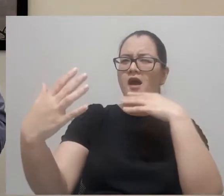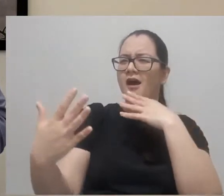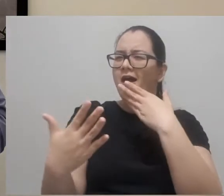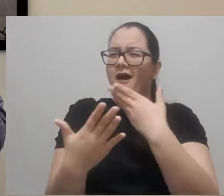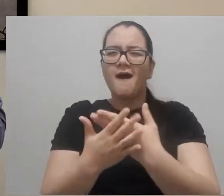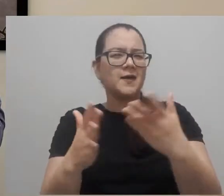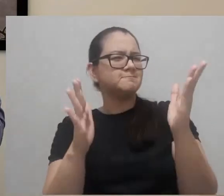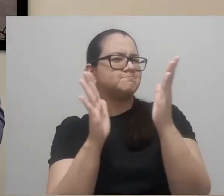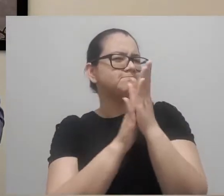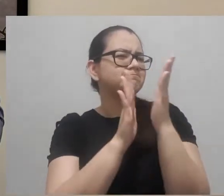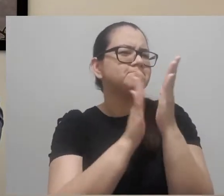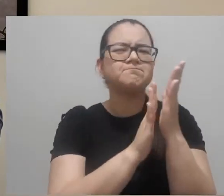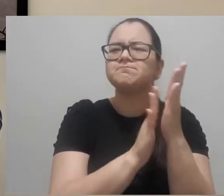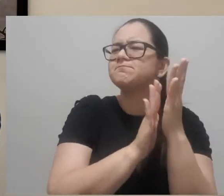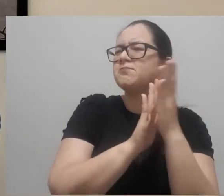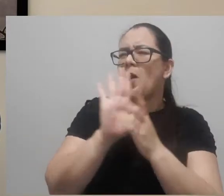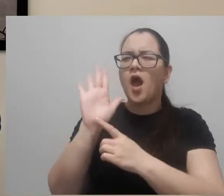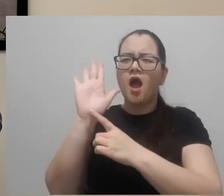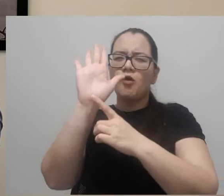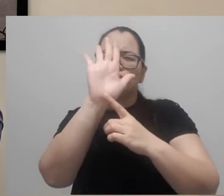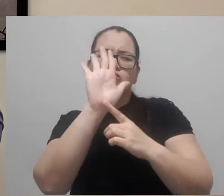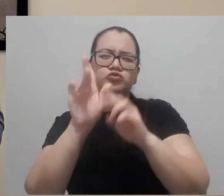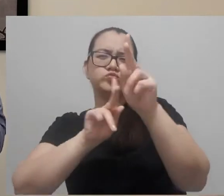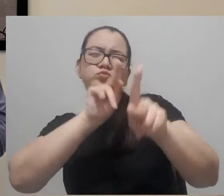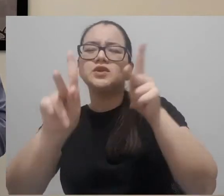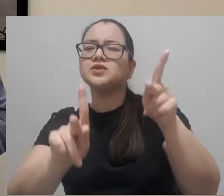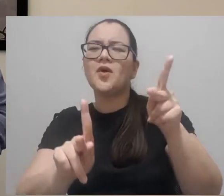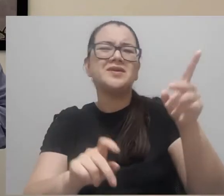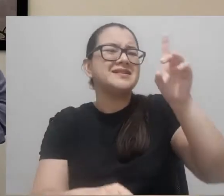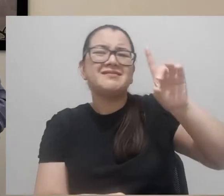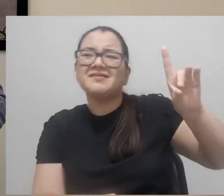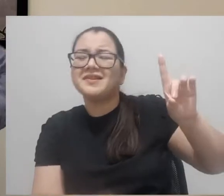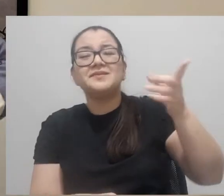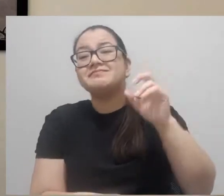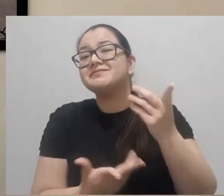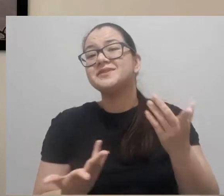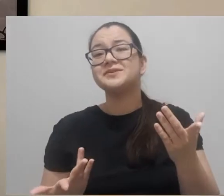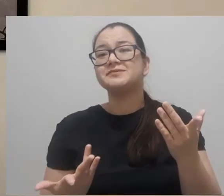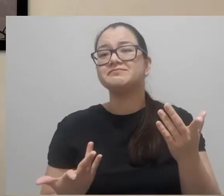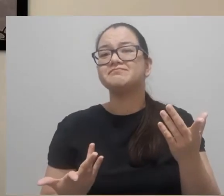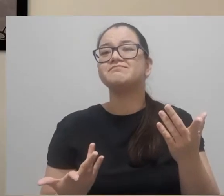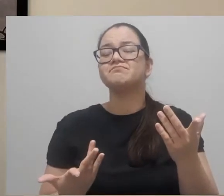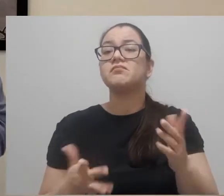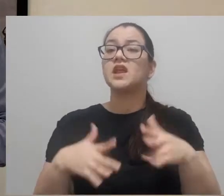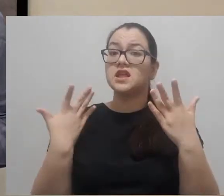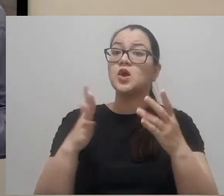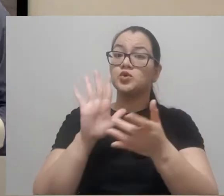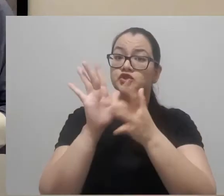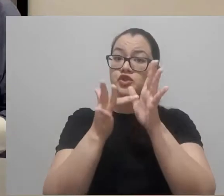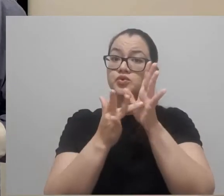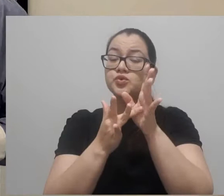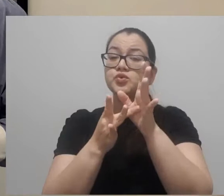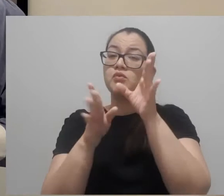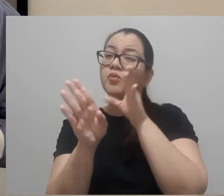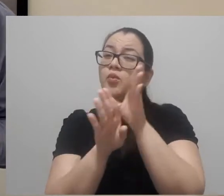estavam fazendo para Deus. Então o Senhor orientou os discípulos para que eles não andassem por